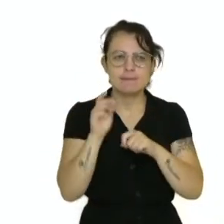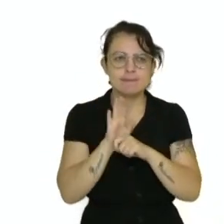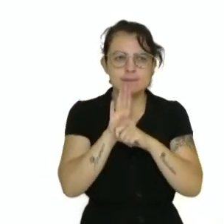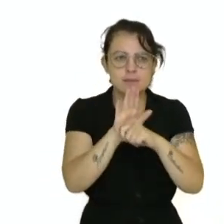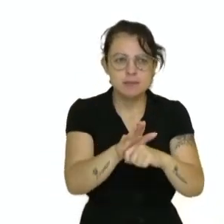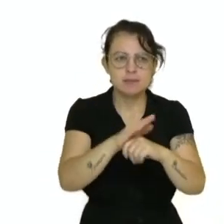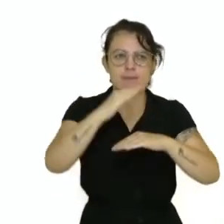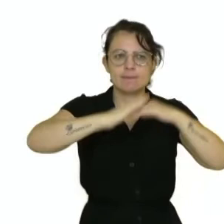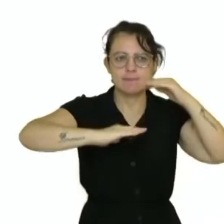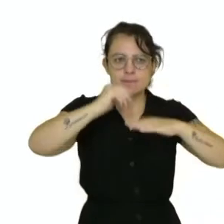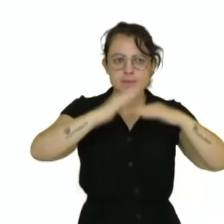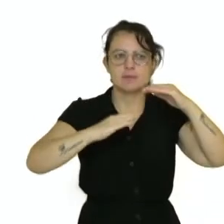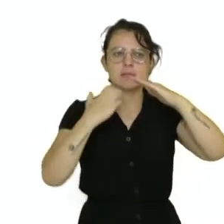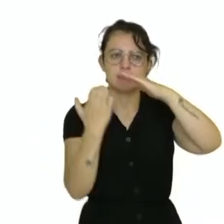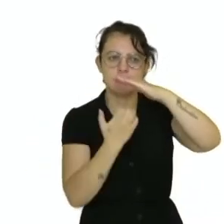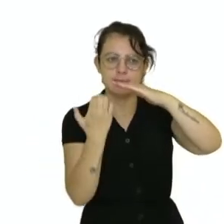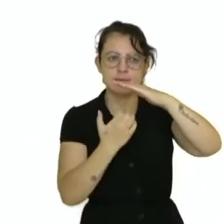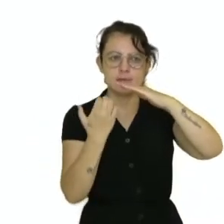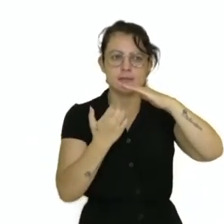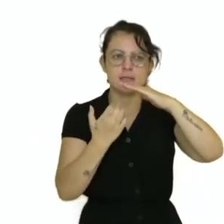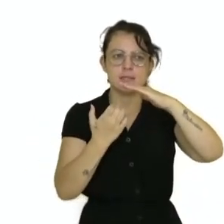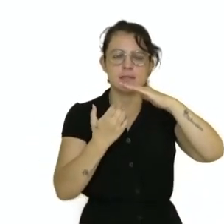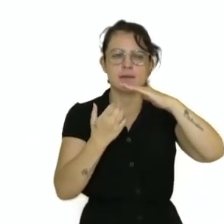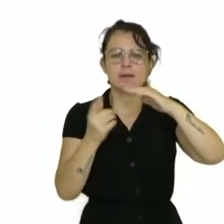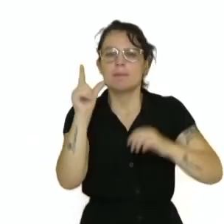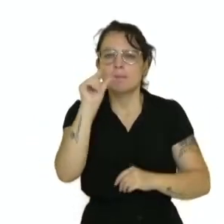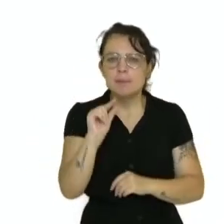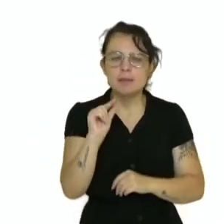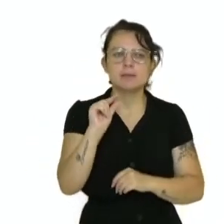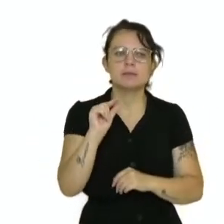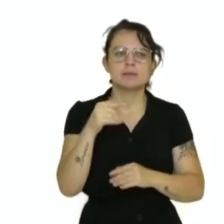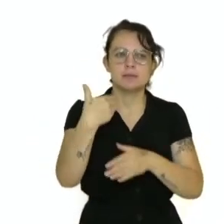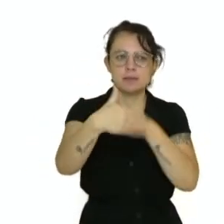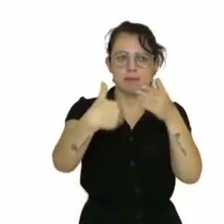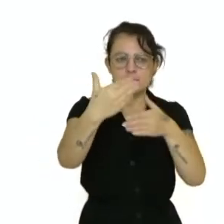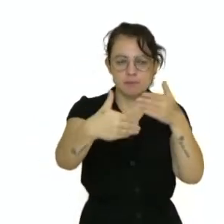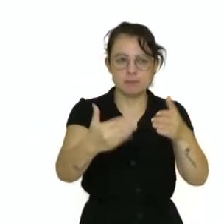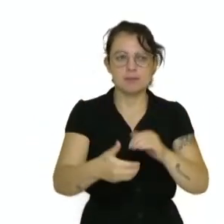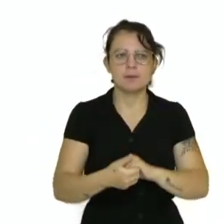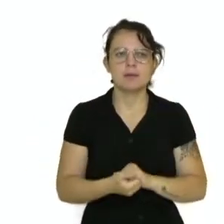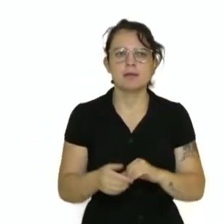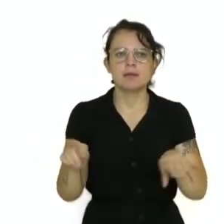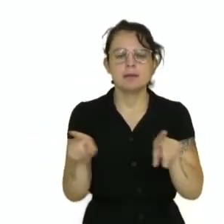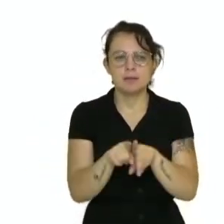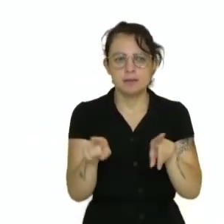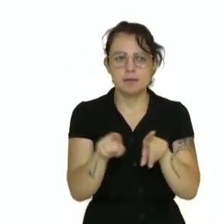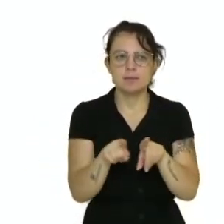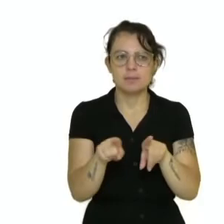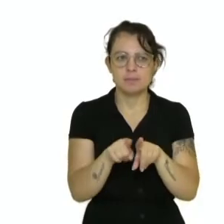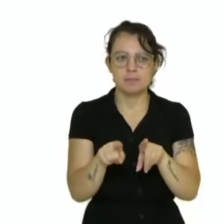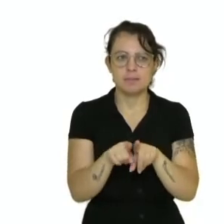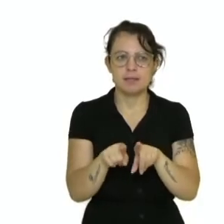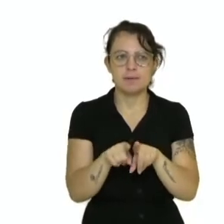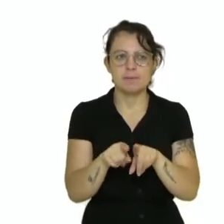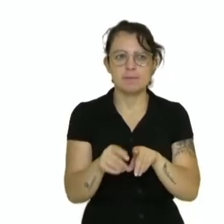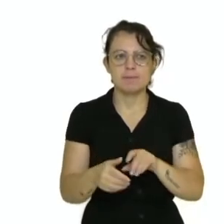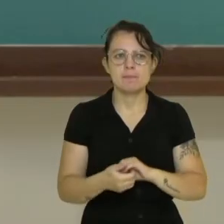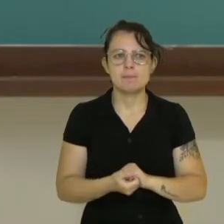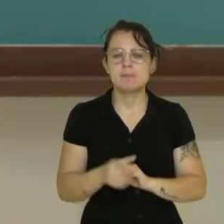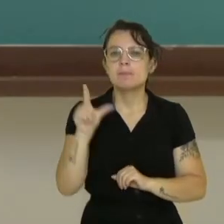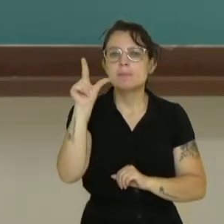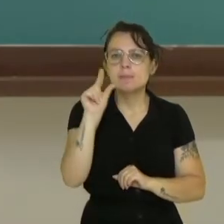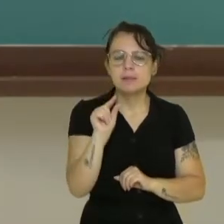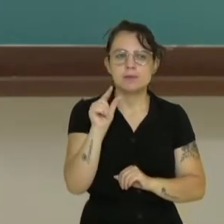destinados a obras e empreendimentos em países em desenvolvimento e também países menos desenvolvidos. O